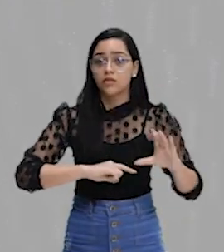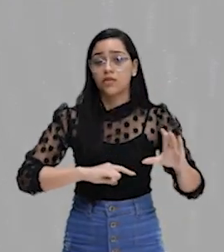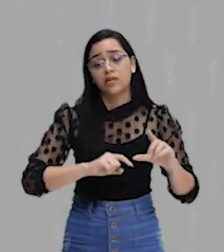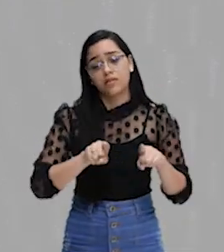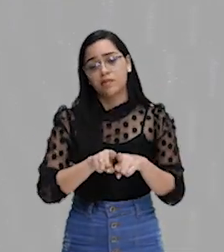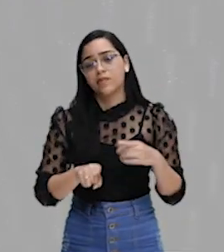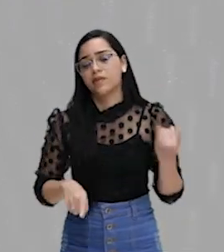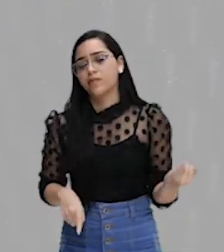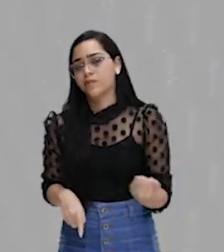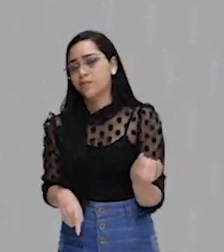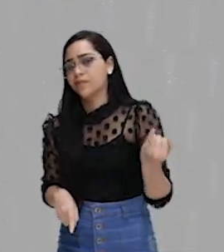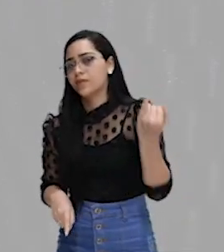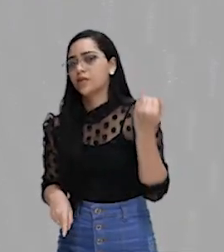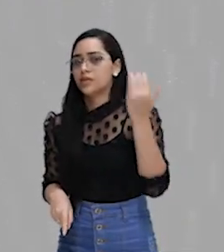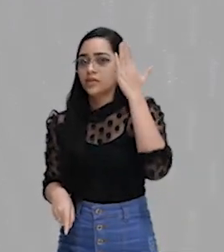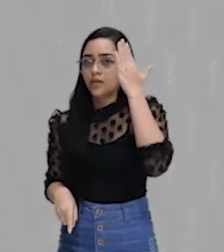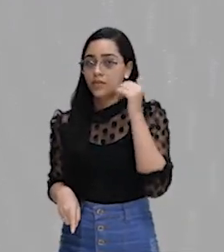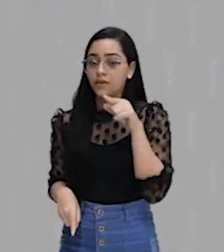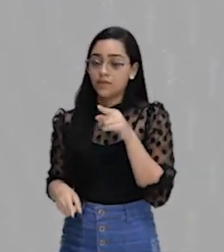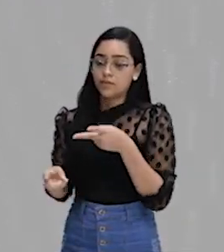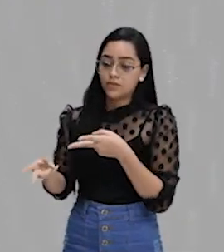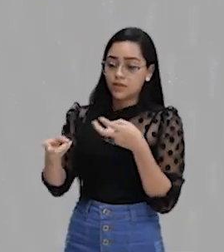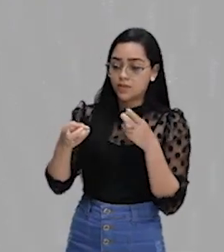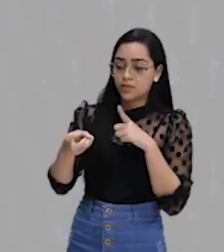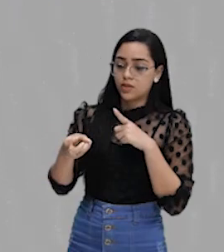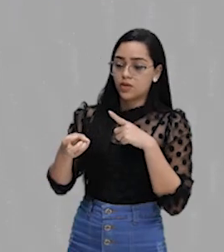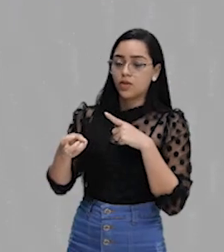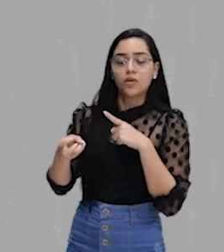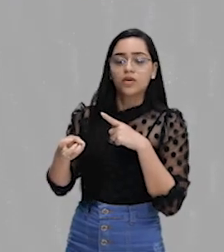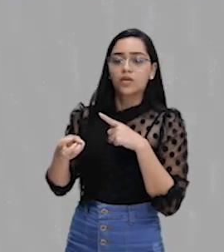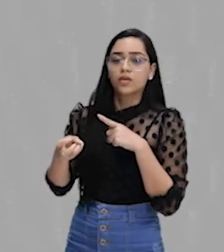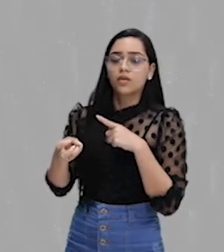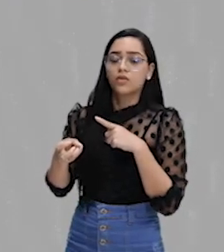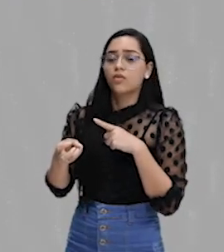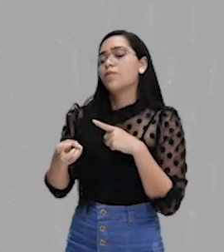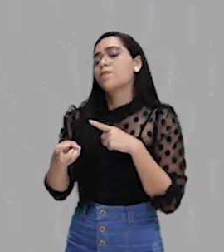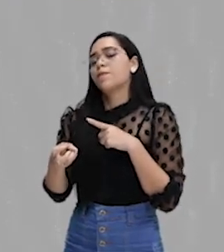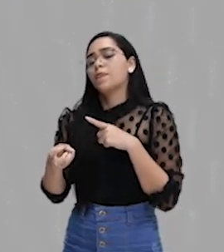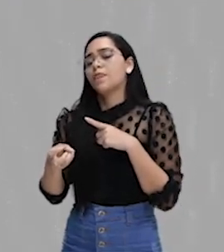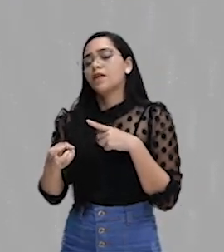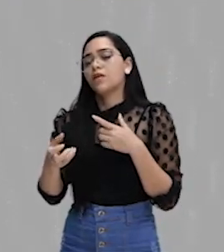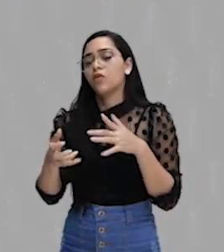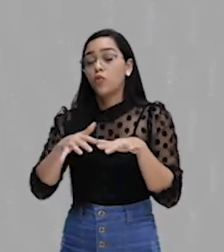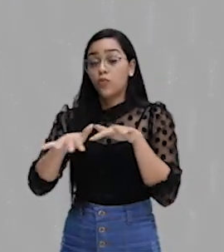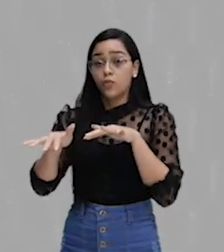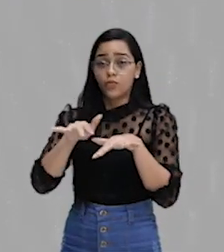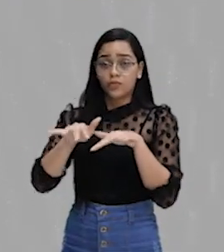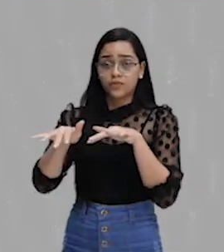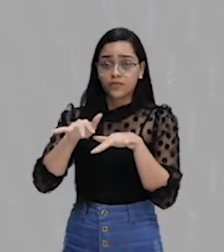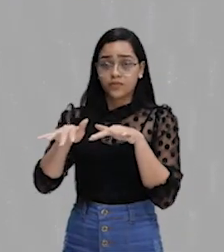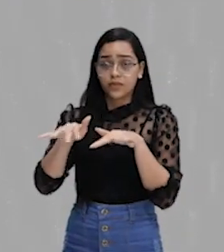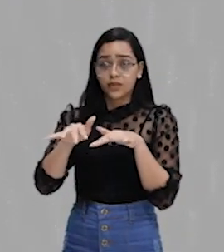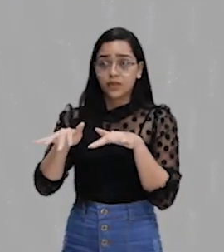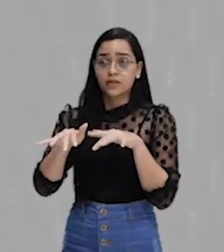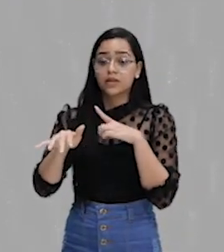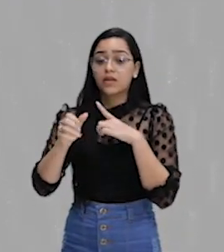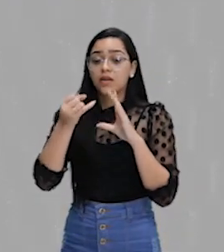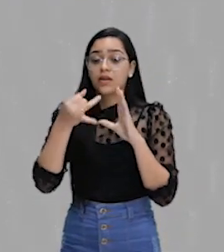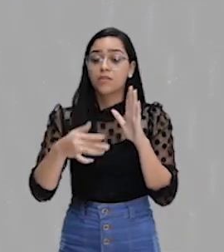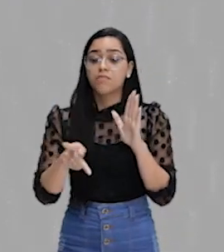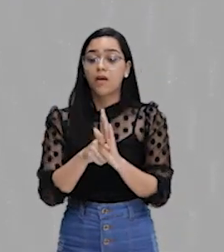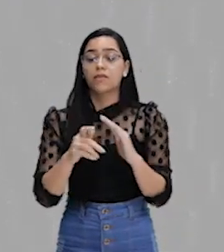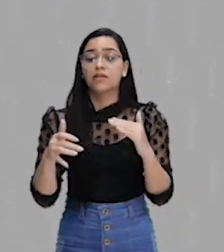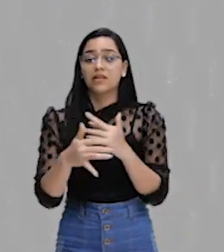coisa importante também, quando você olha para o renascimento cultural, é que nós estamos diante de um movimento que ele tem um caráter